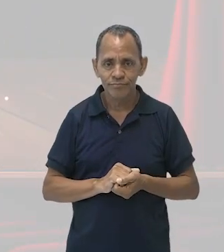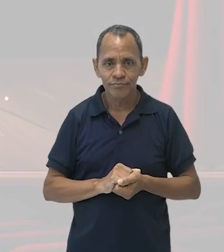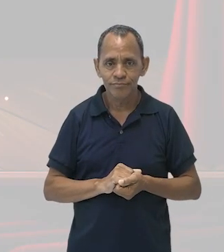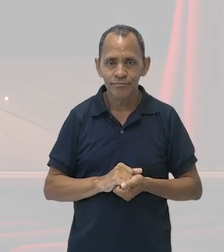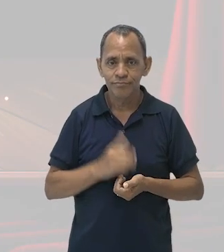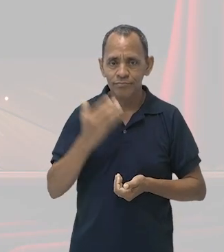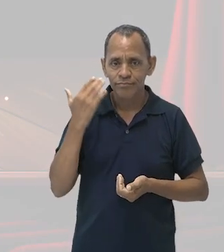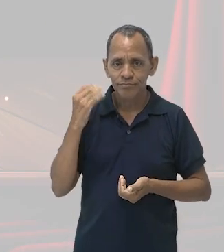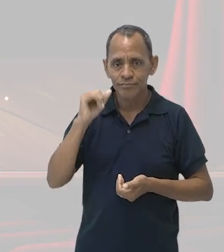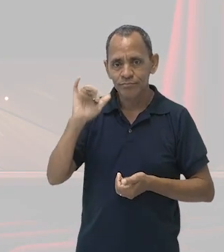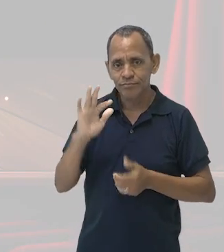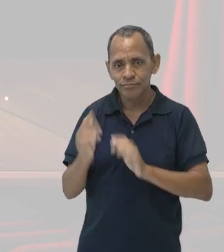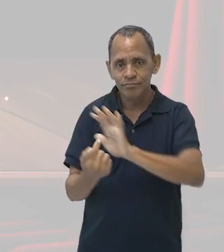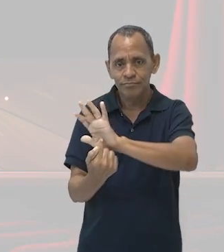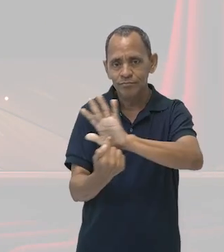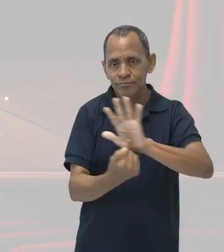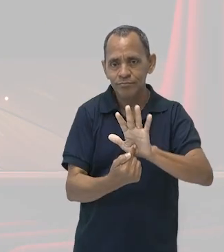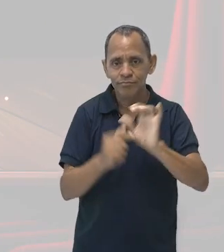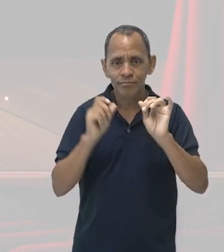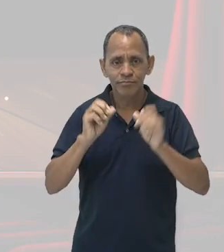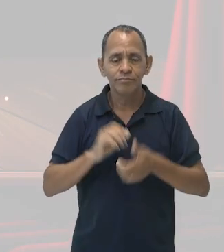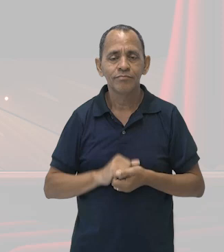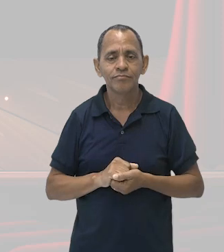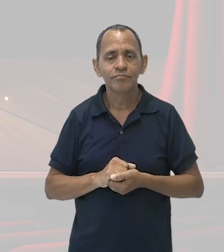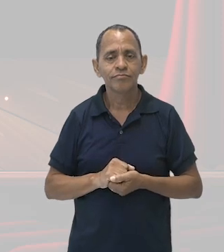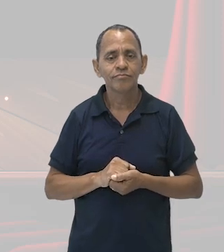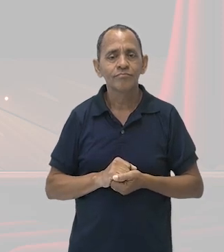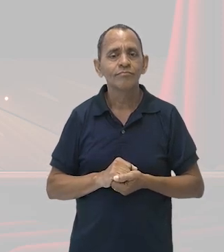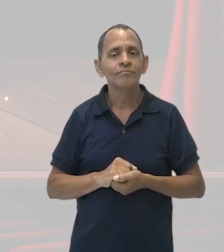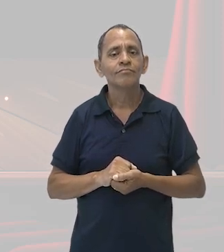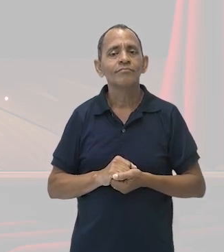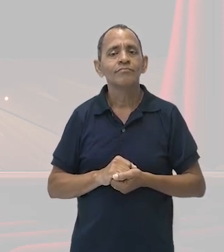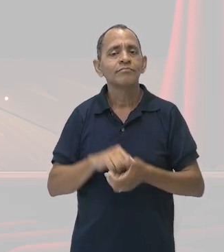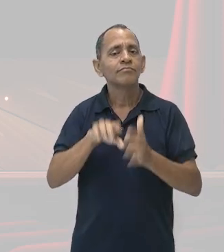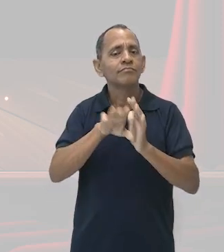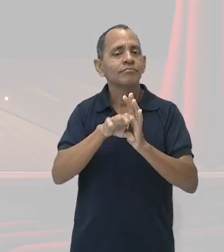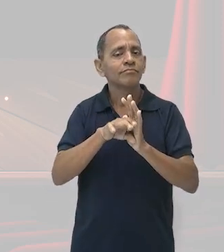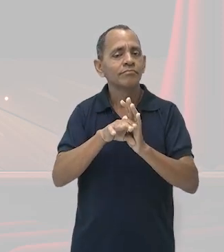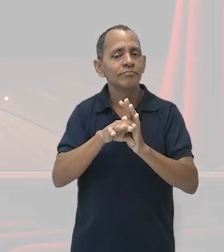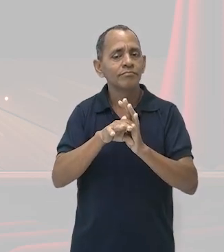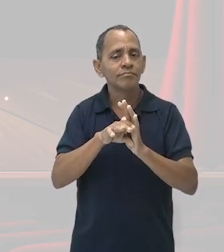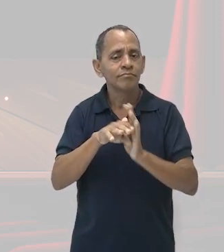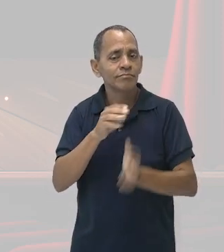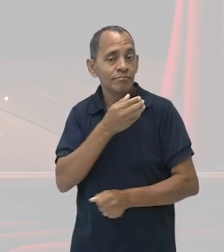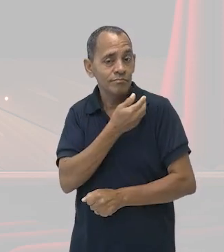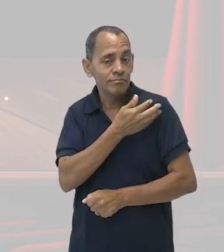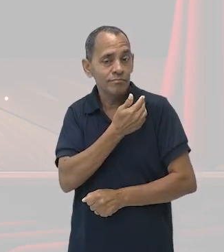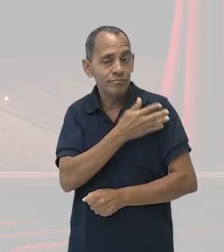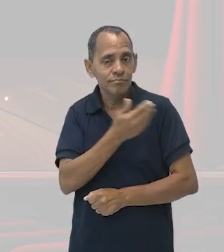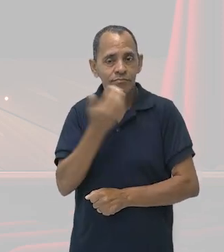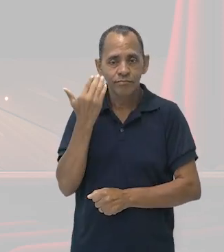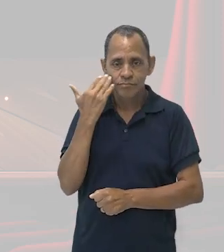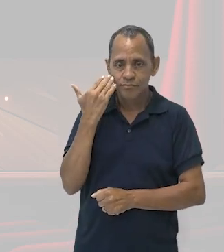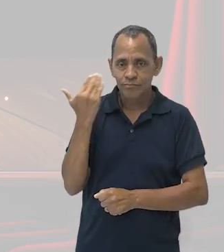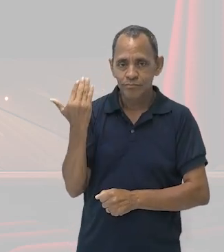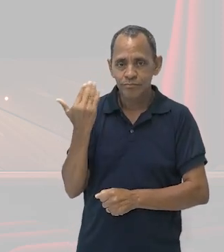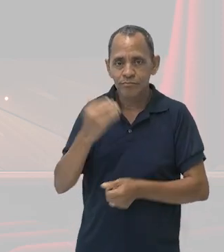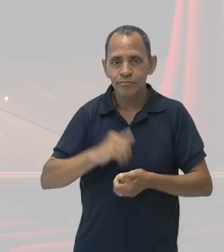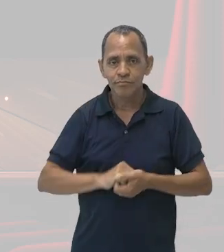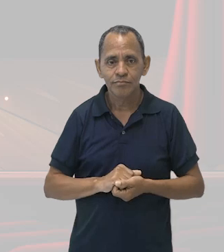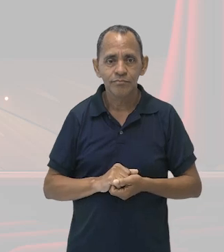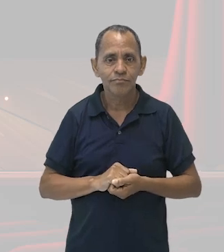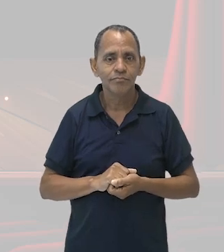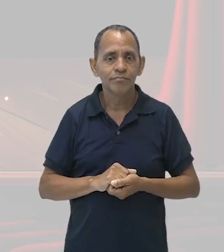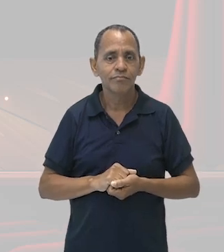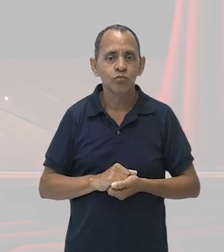E para começar a falar sobre essa questão do preconceito no mundo da dança, eu quero que vocês observem aqui os